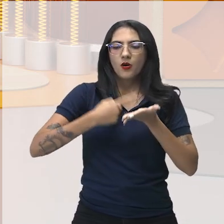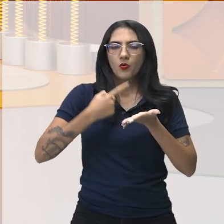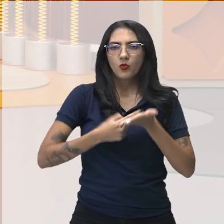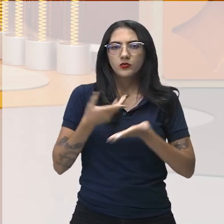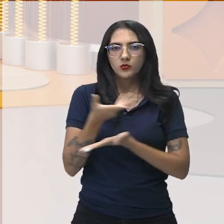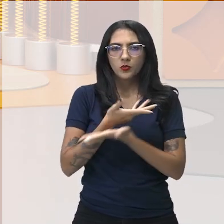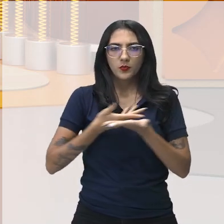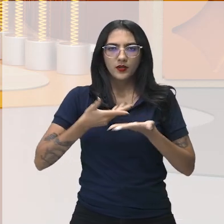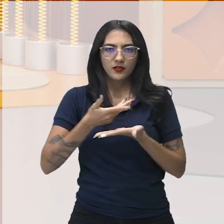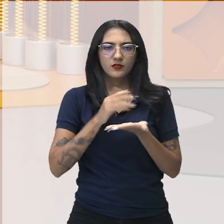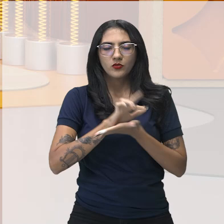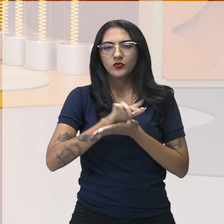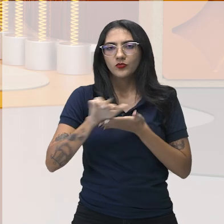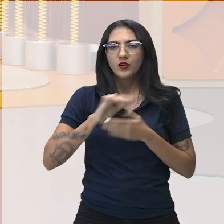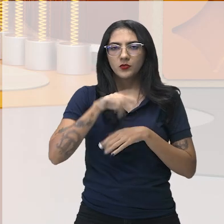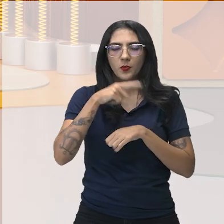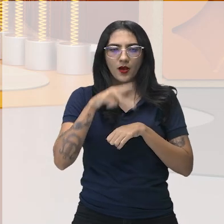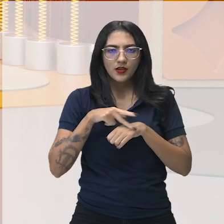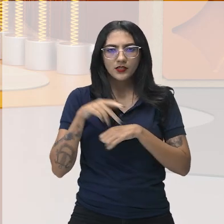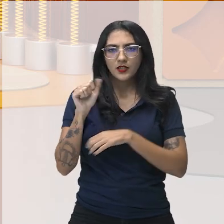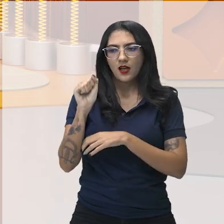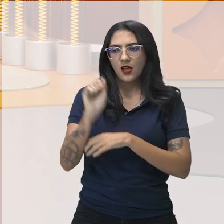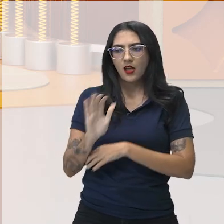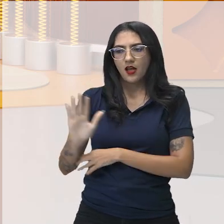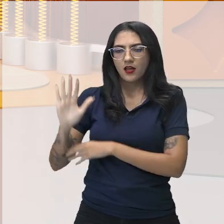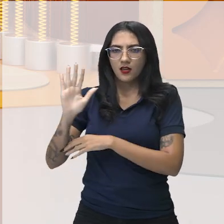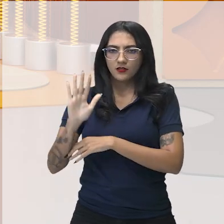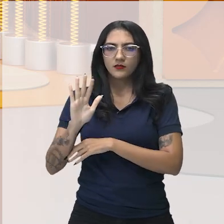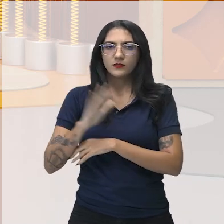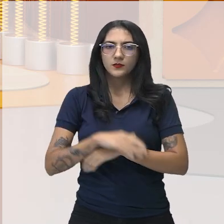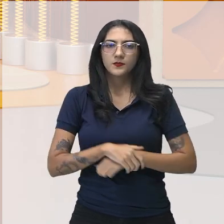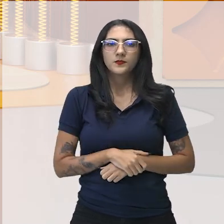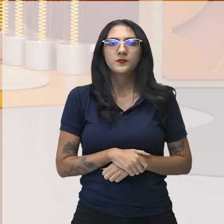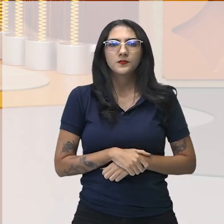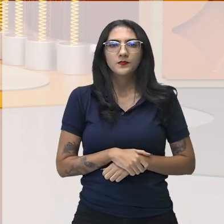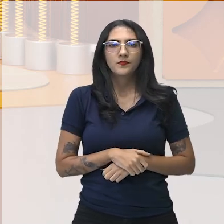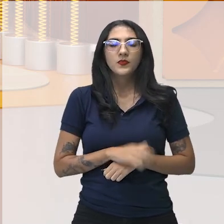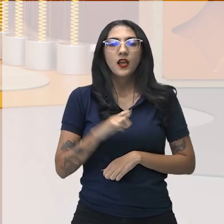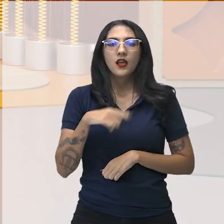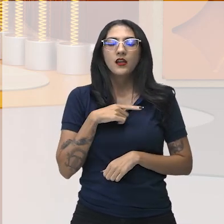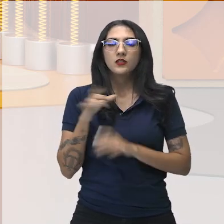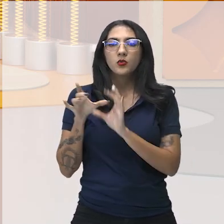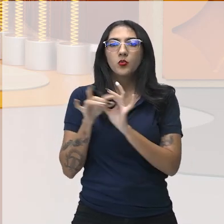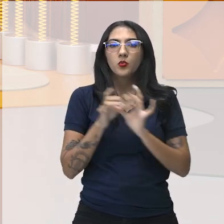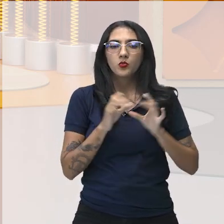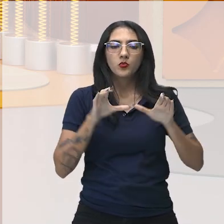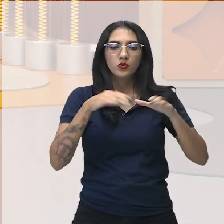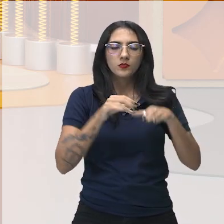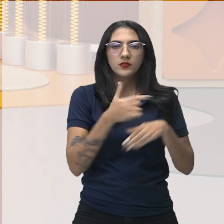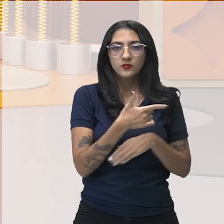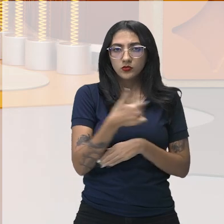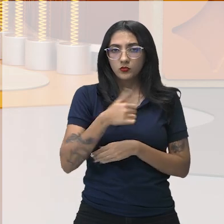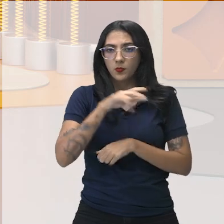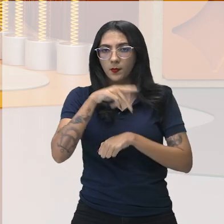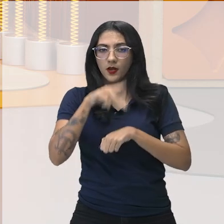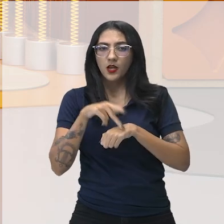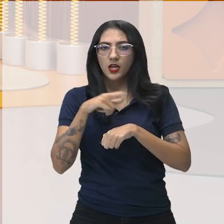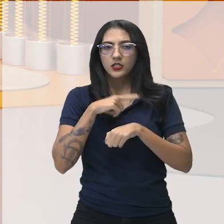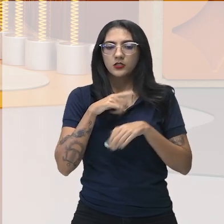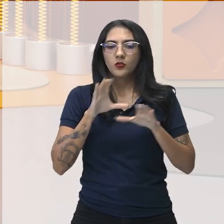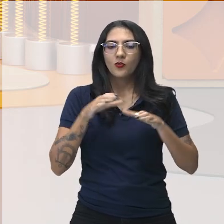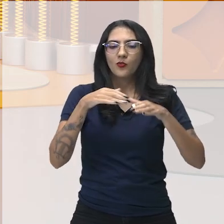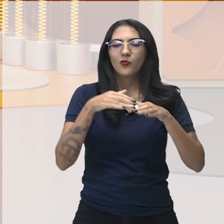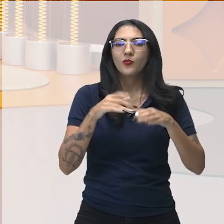países ali da Ásia e do Pacífico, de uma forma geral. Reúne ali um grupo de 21 países que formam um